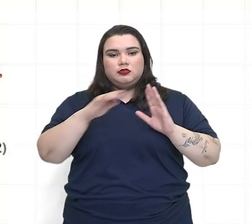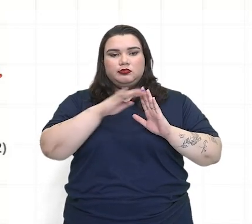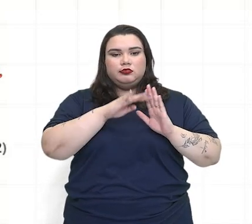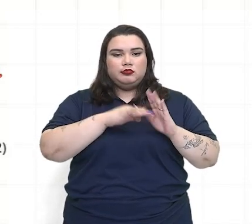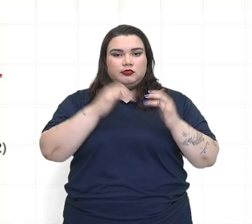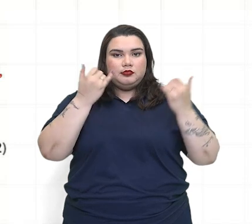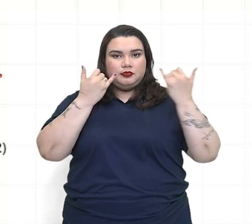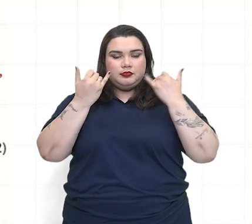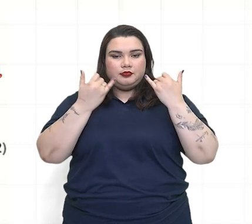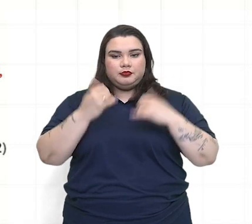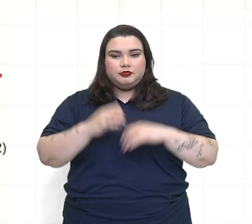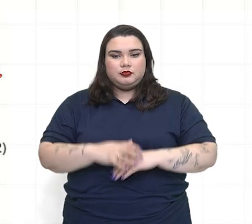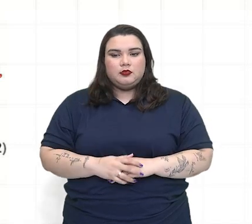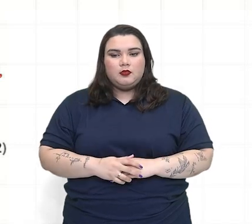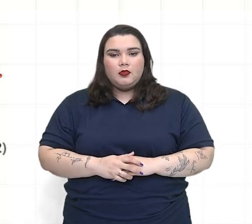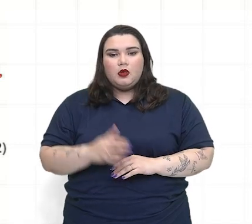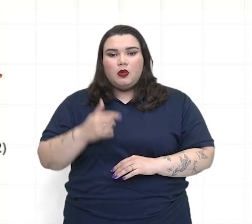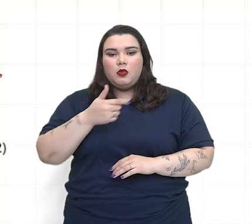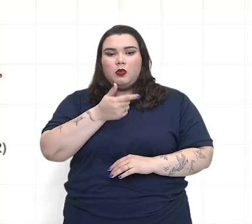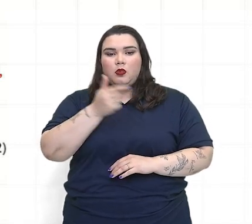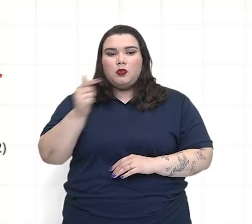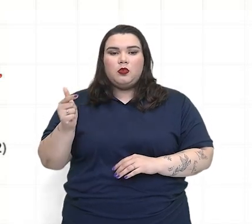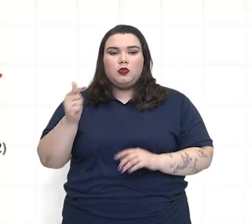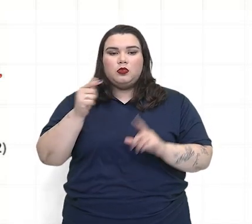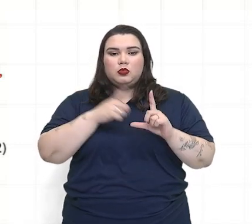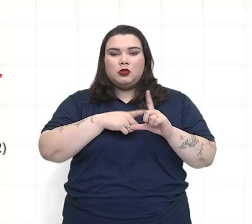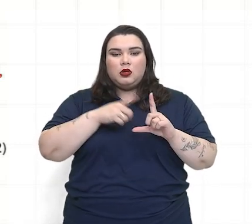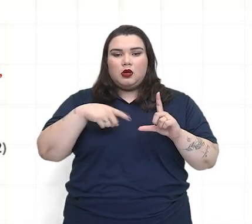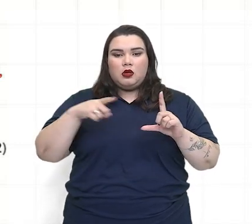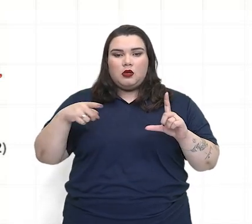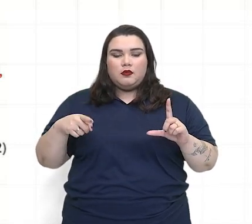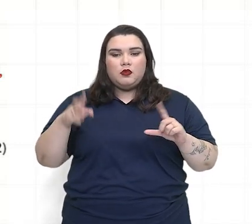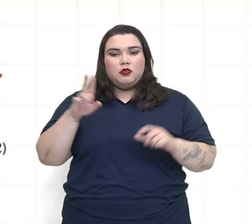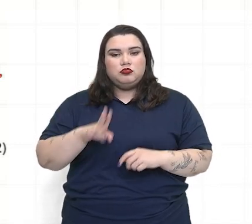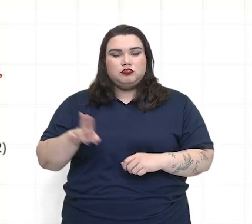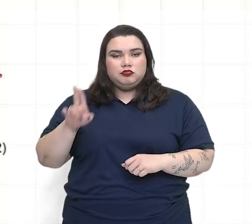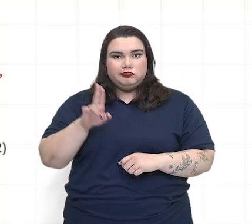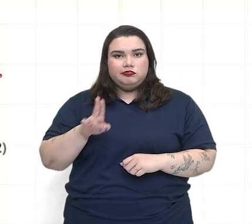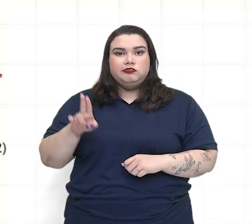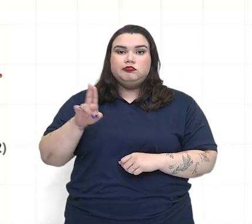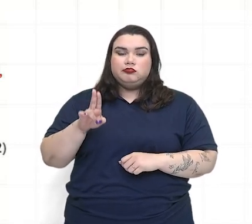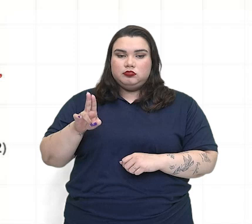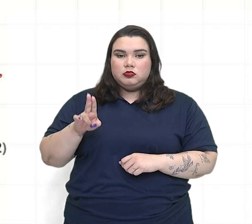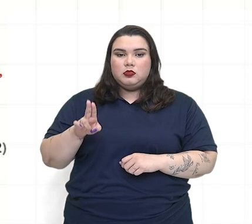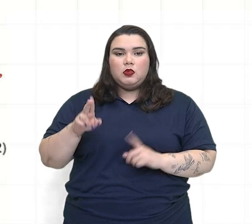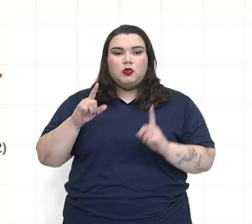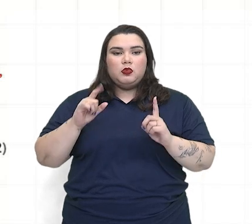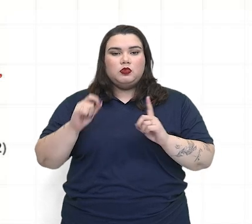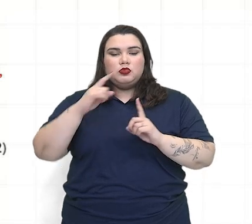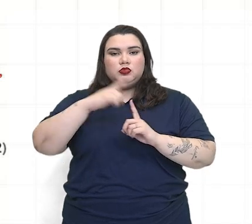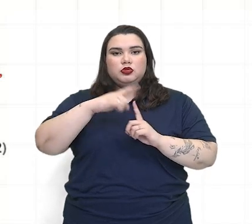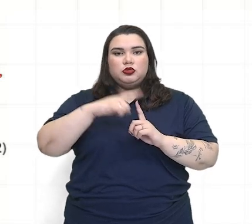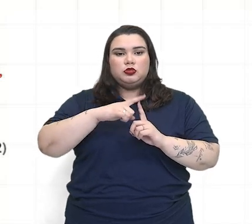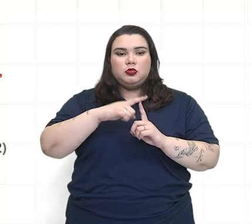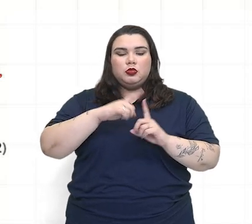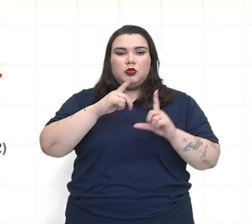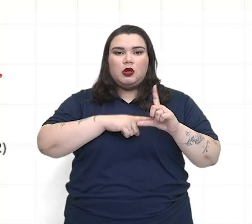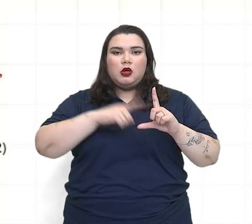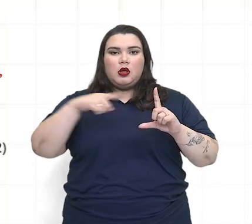informações. Esse outro gráfico também, pessoal, ele é muito utilizado. Ele é chamado de gráfico em